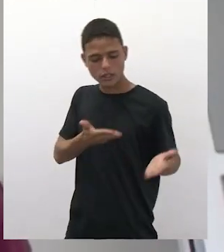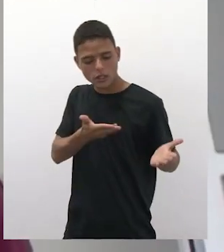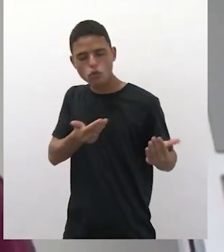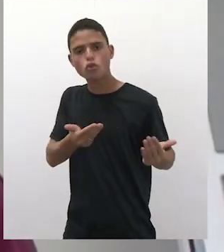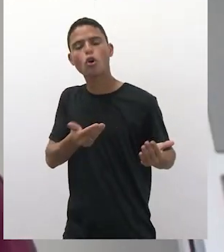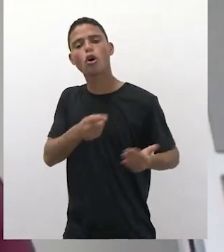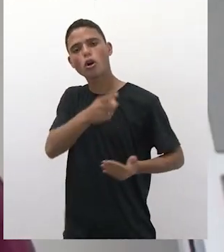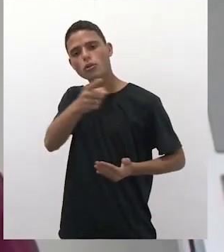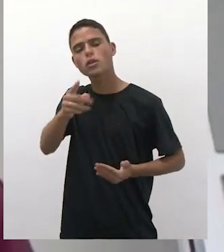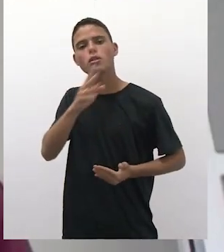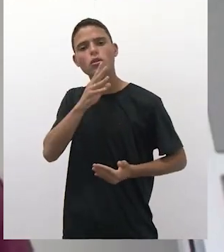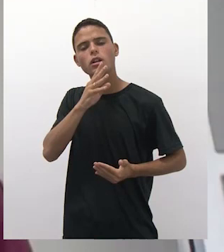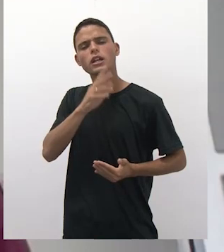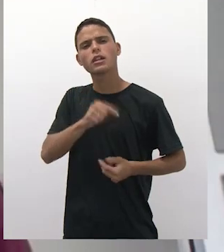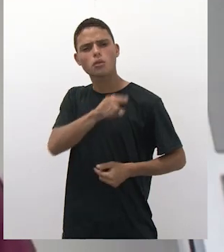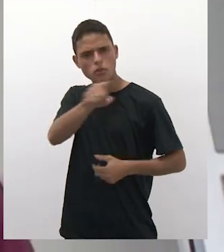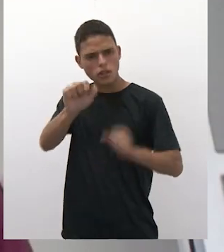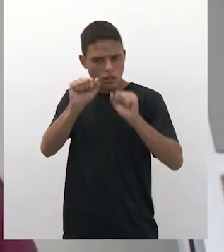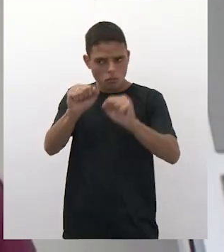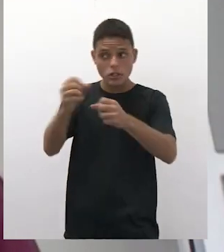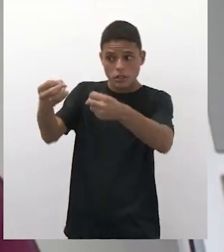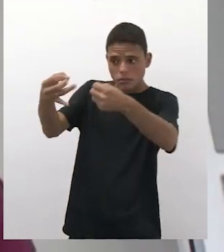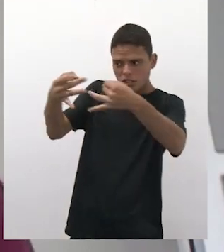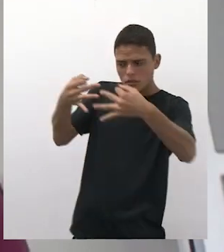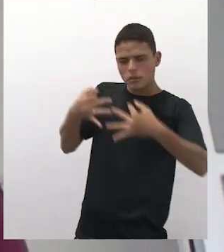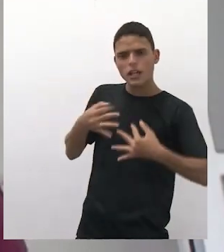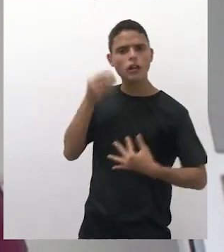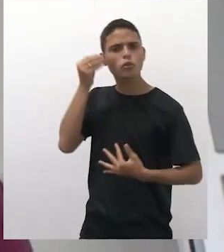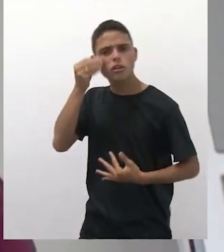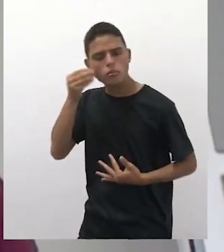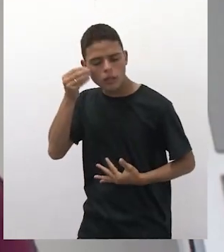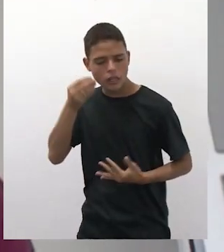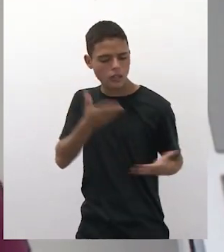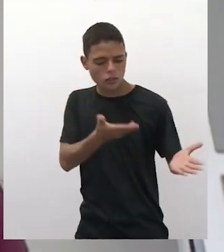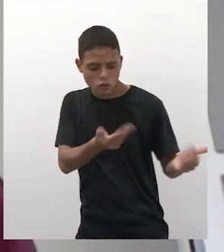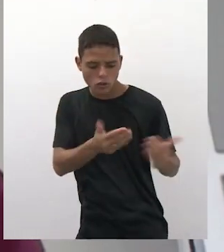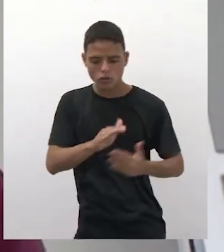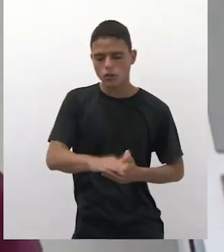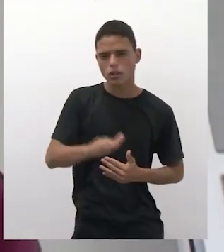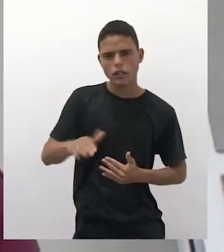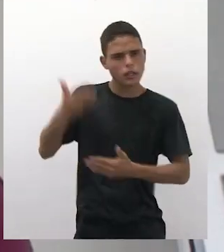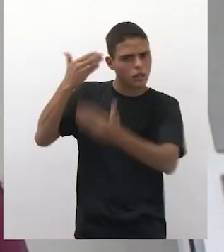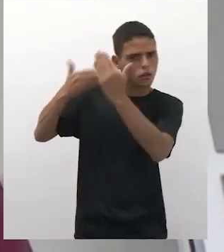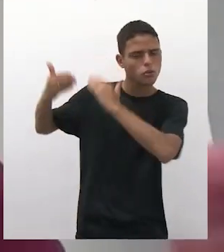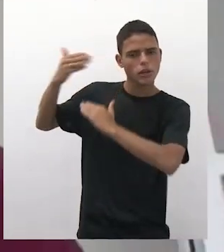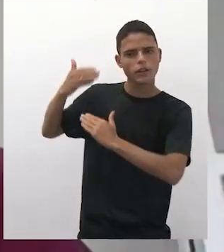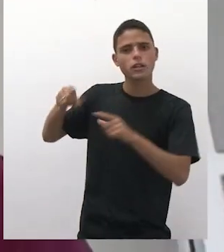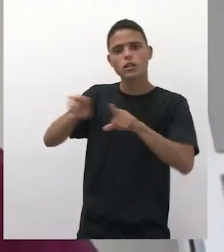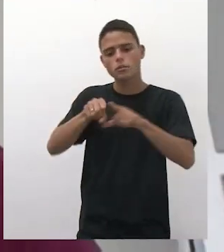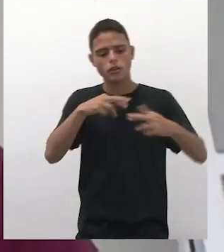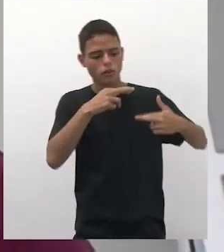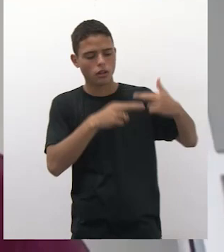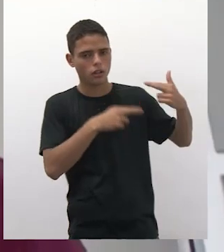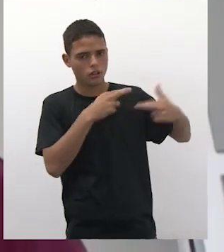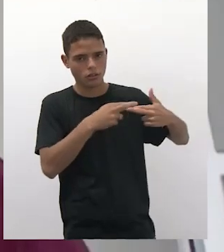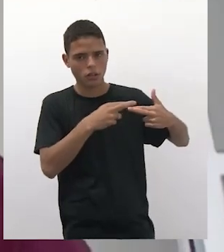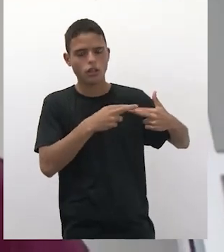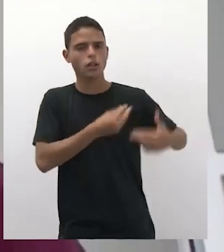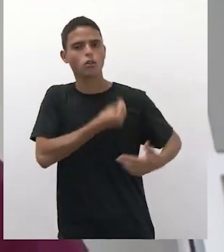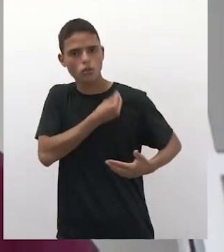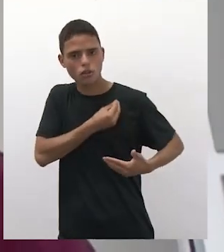sobre a sua infância e a sua relação com os objetos que,